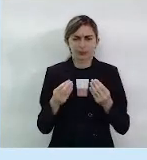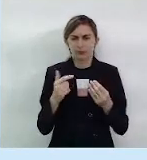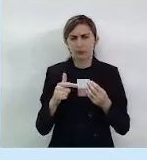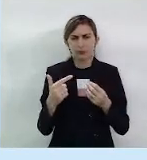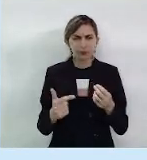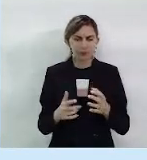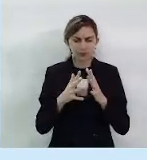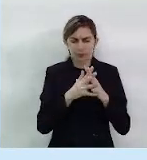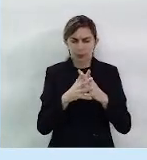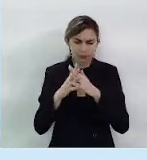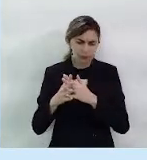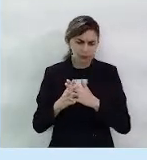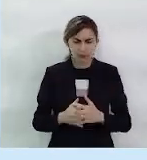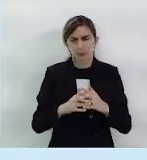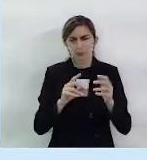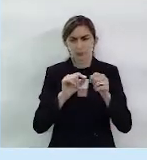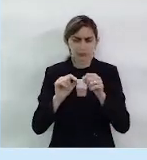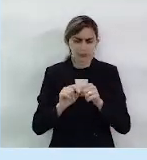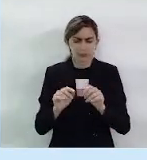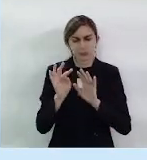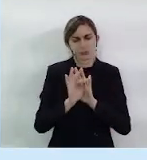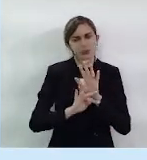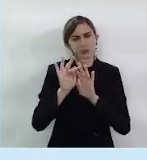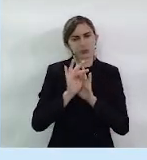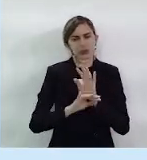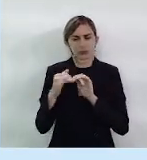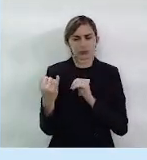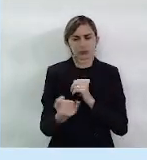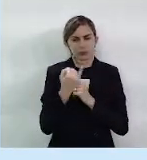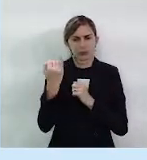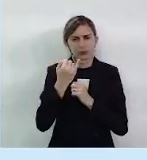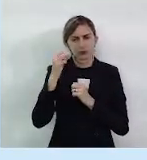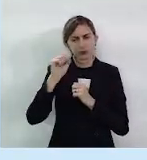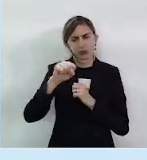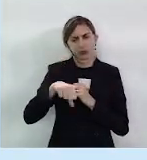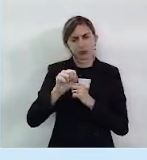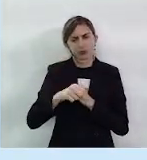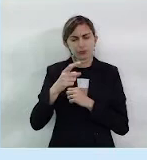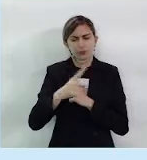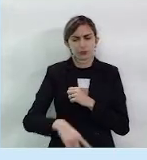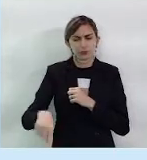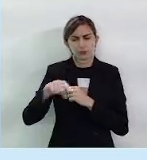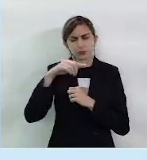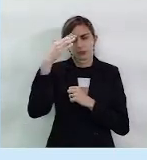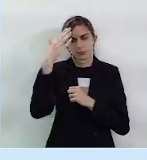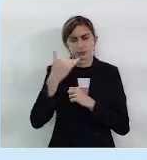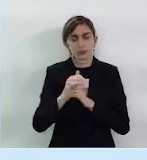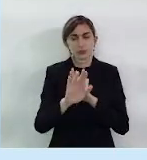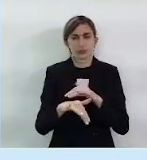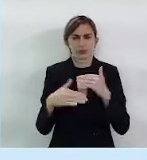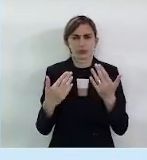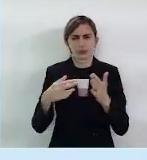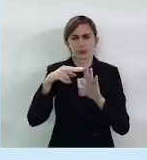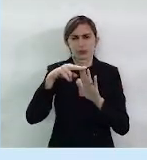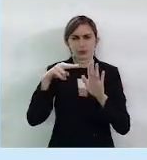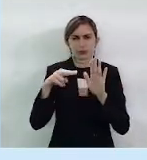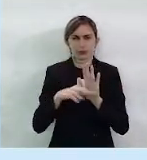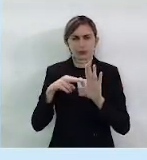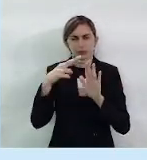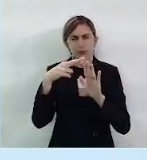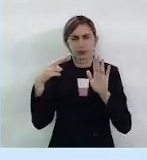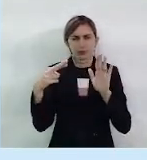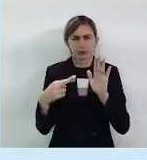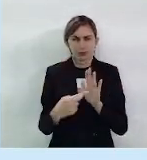uma confusão na produção textual, é importante sim que a gente saiba quais são as normas, as